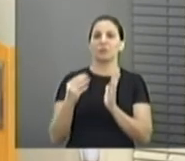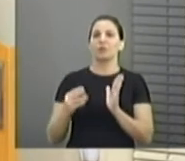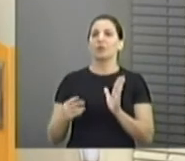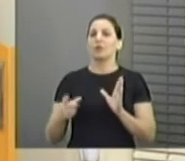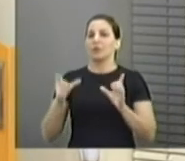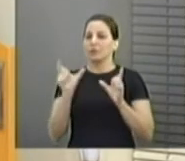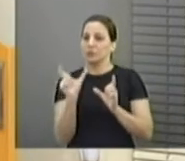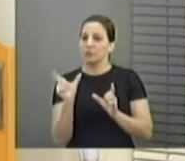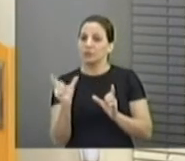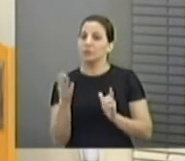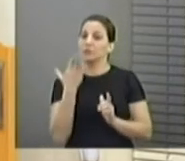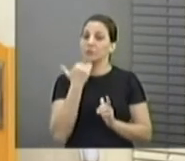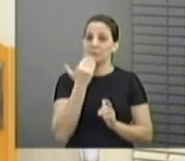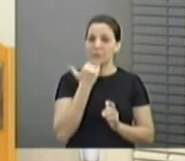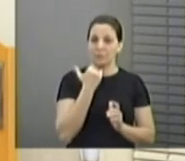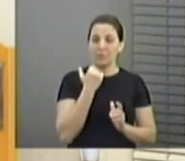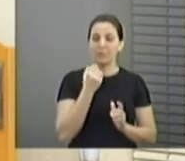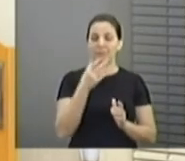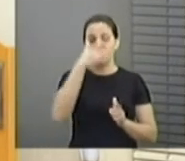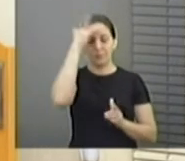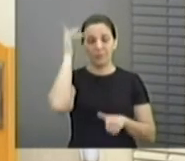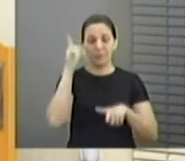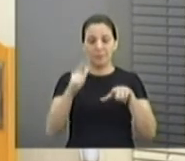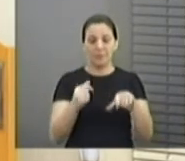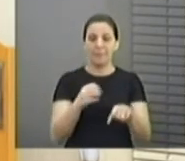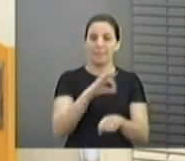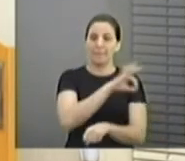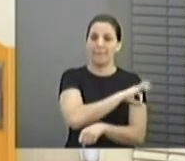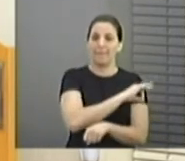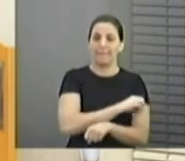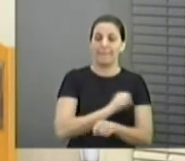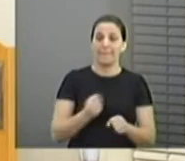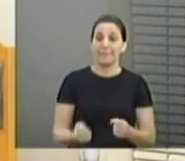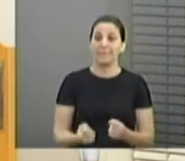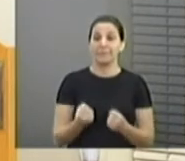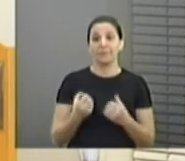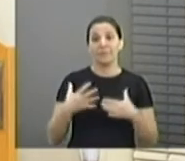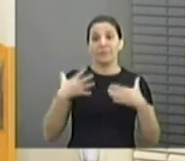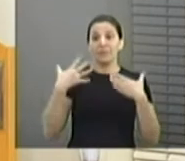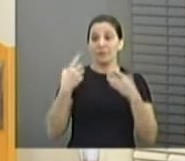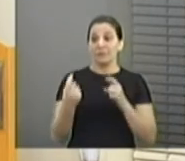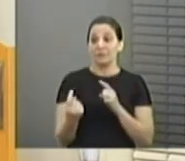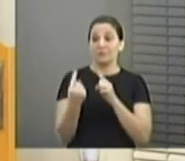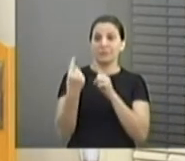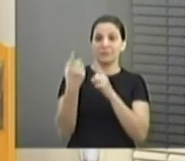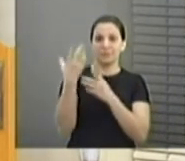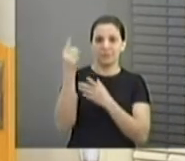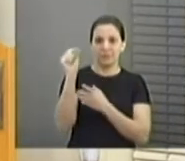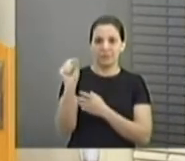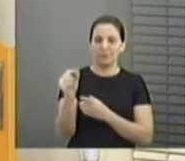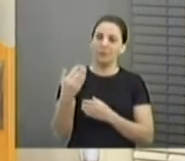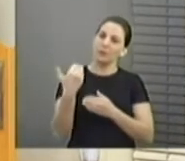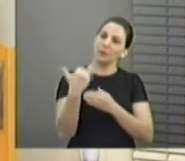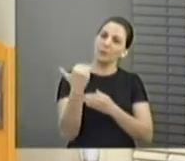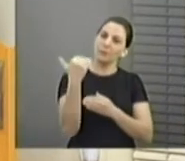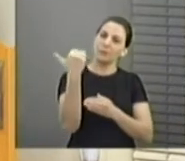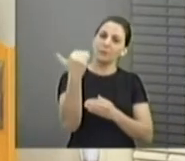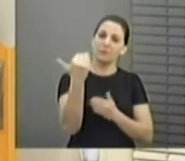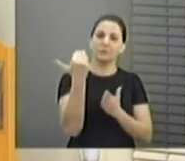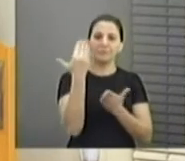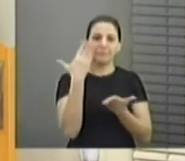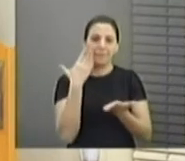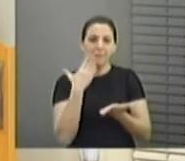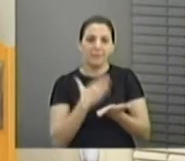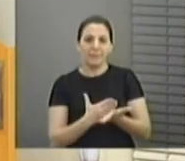os funcionários. Para nossa surpresa, esse processo começou a se paralisar o ano passado,